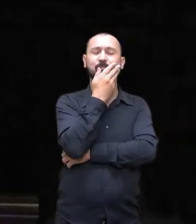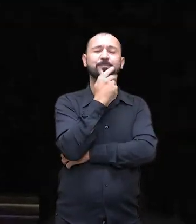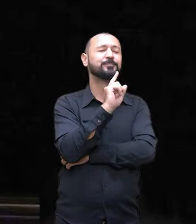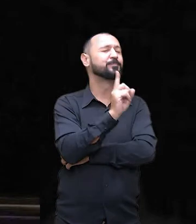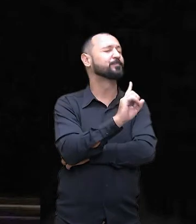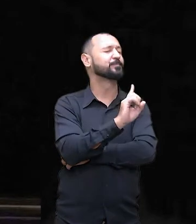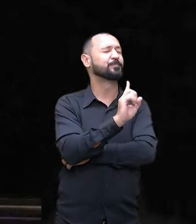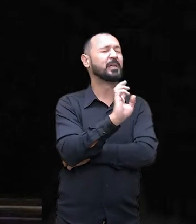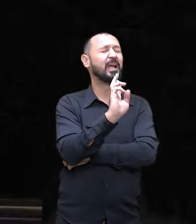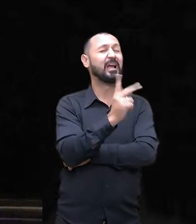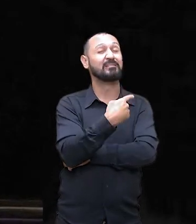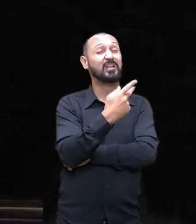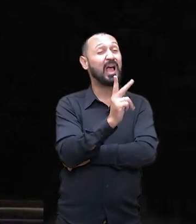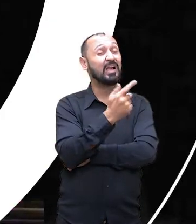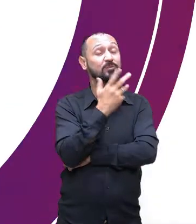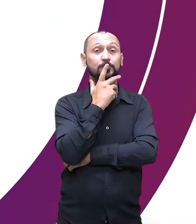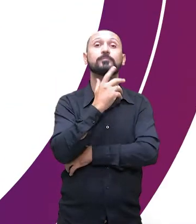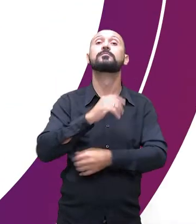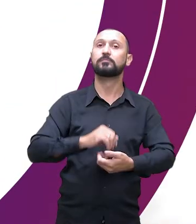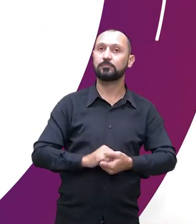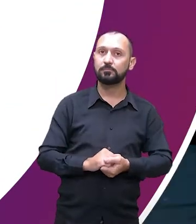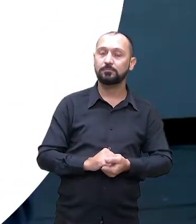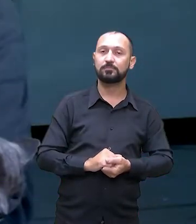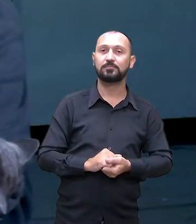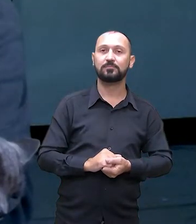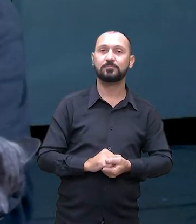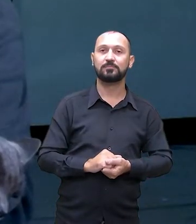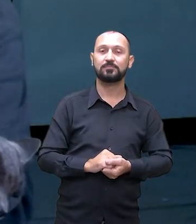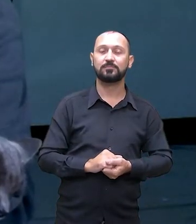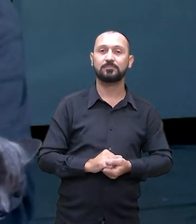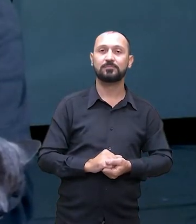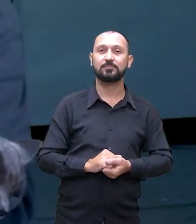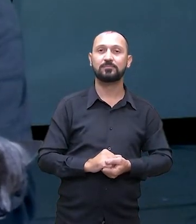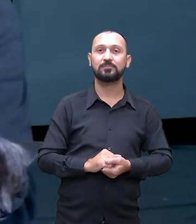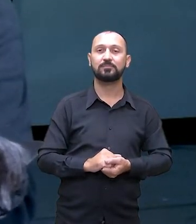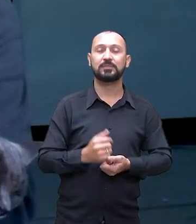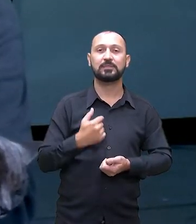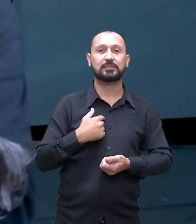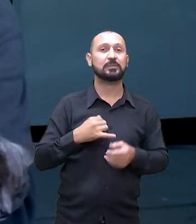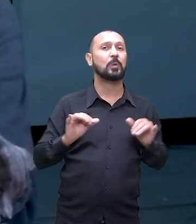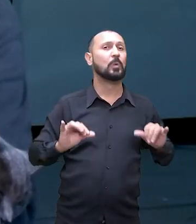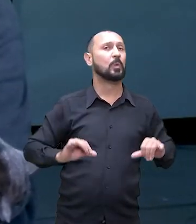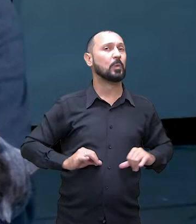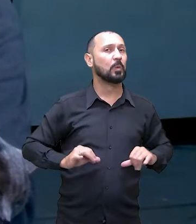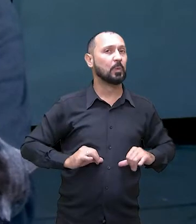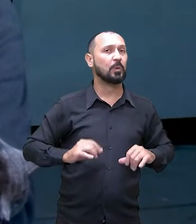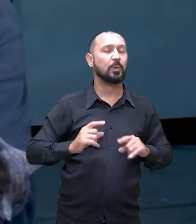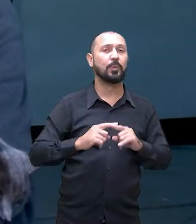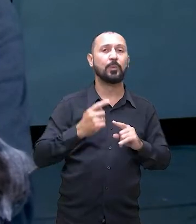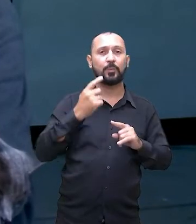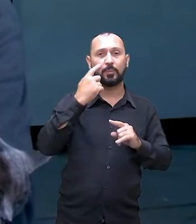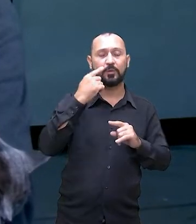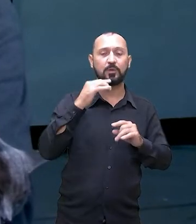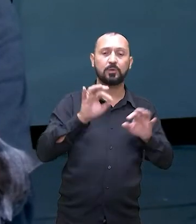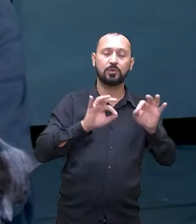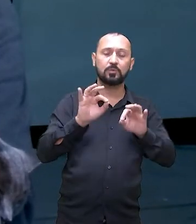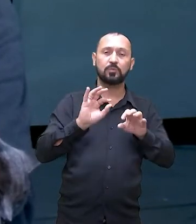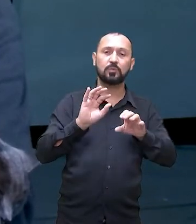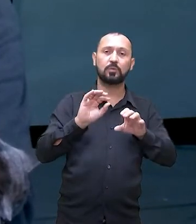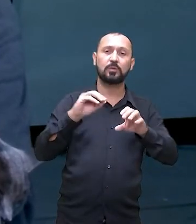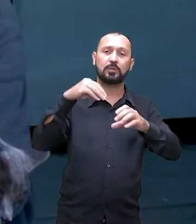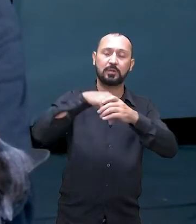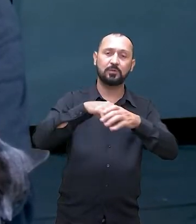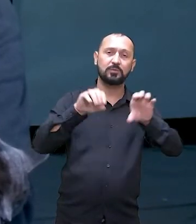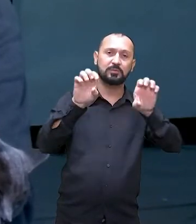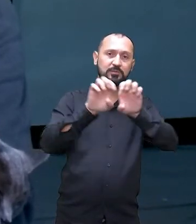né? Dentro dessa estrutura machista, e daí você começa a mudar o olhar, que é difícil, e você muda o olhar para a sua família,